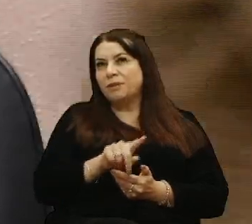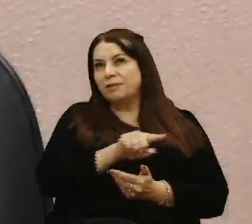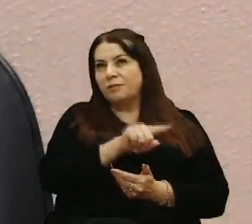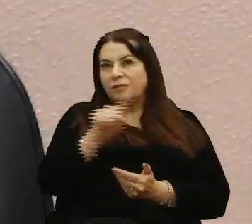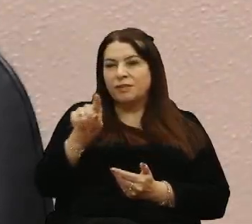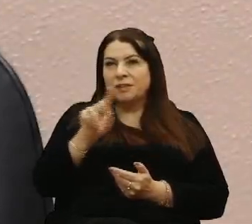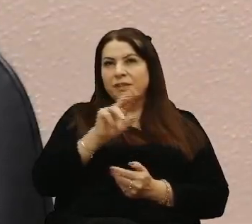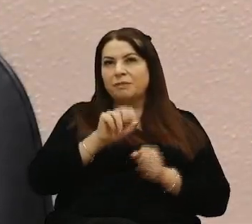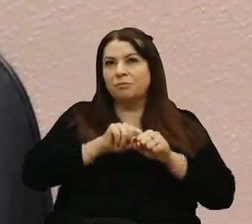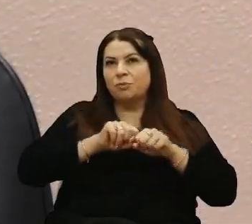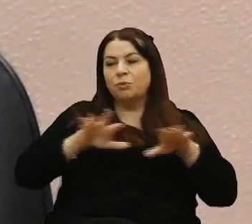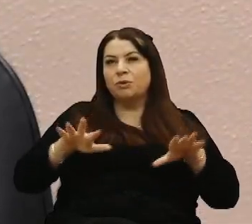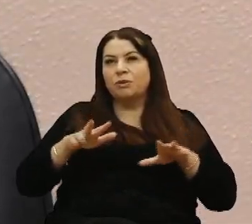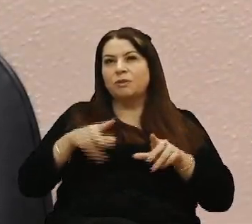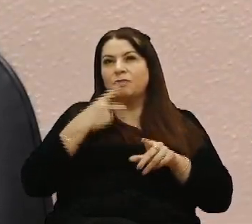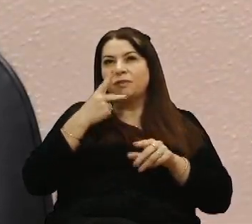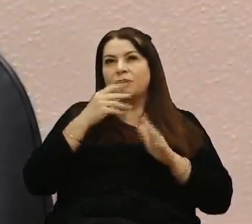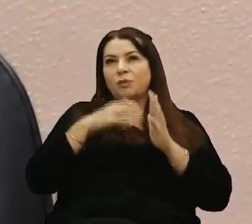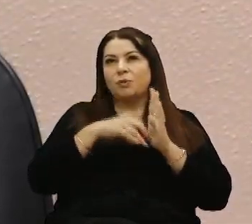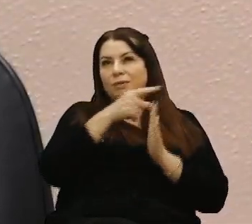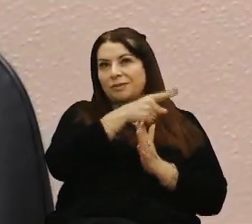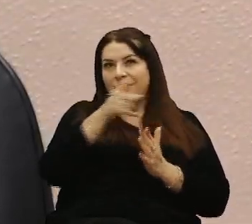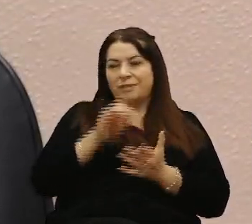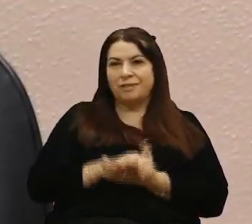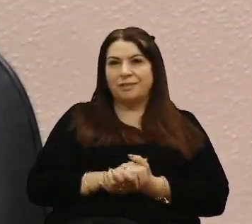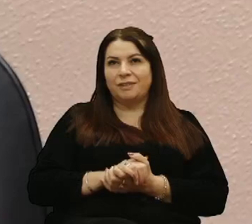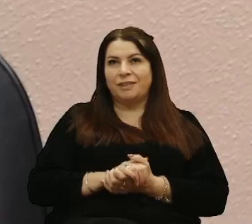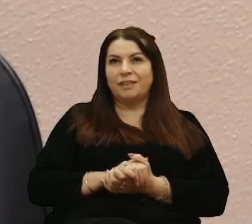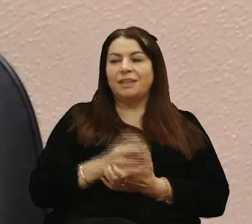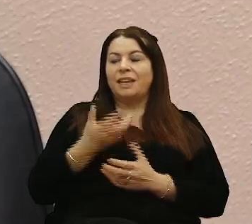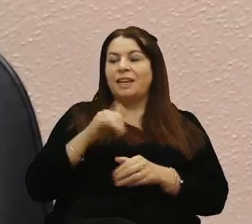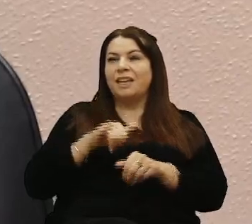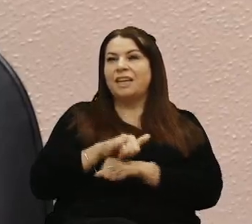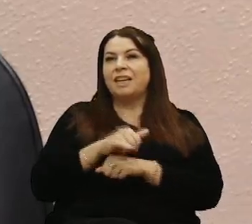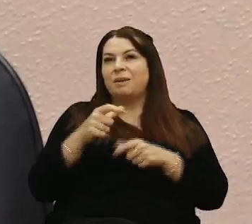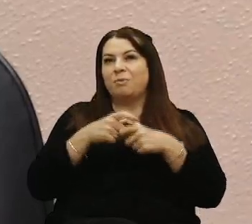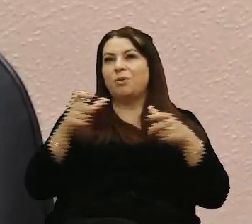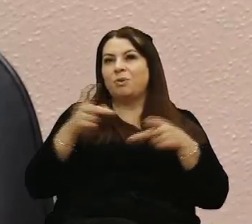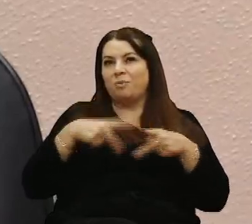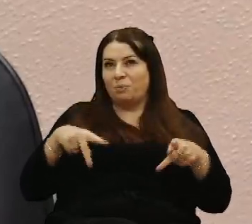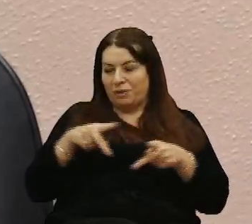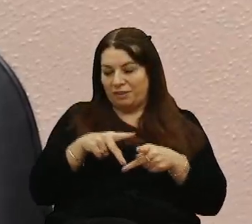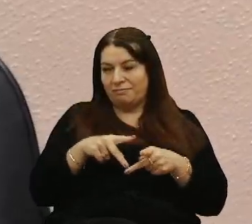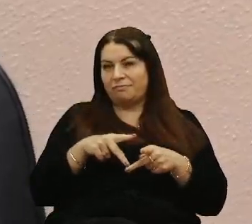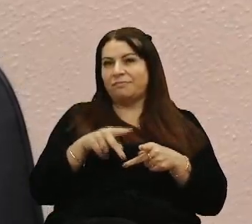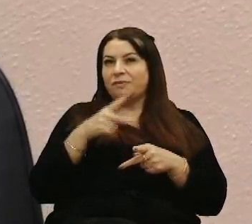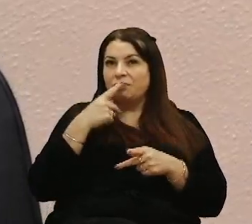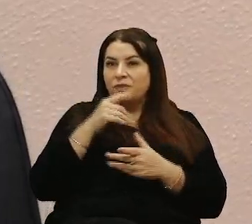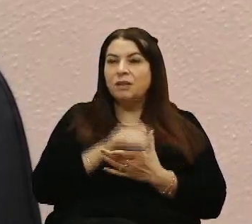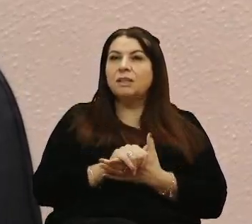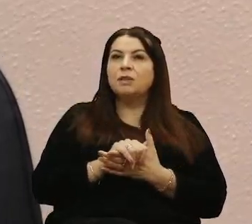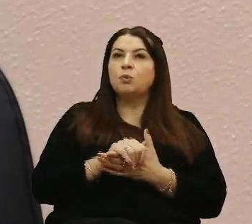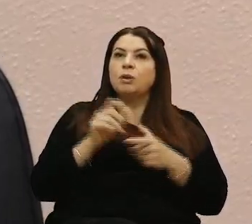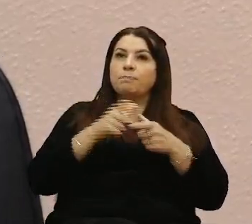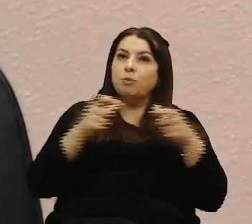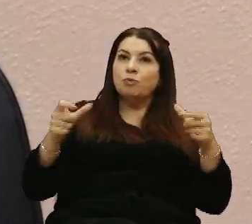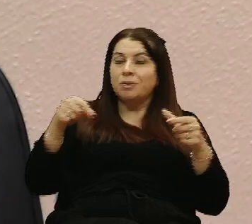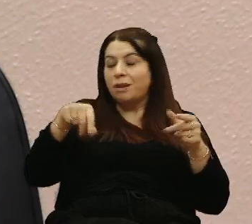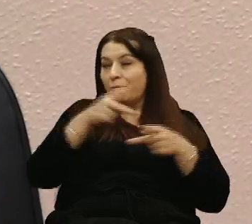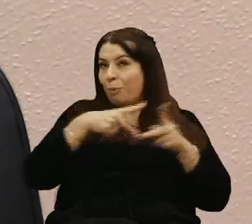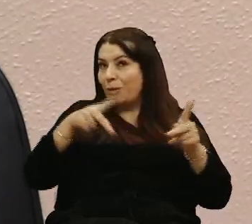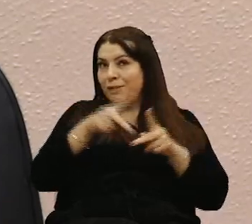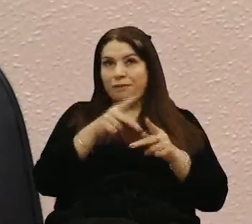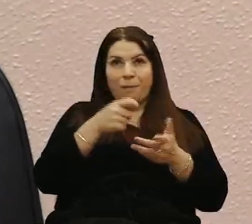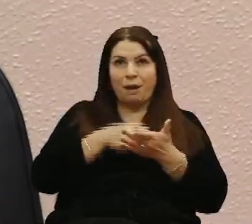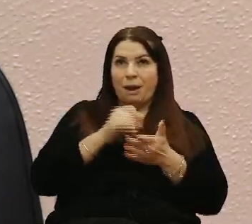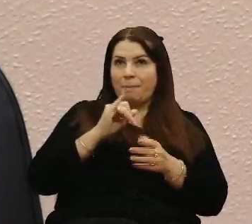estão reproduzindo o discurso do Congresso Nacional que quer enganar a maioria da população, dizendo que a maioria da população que vai